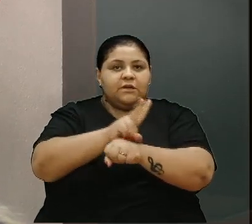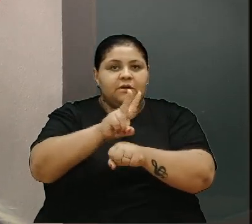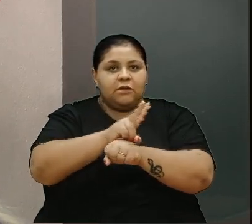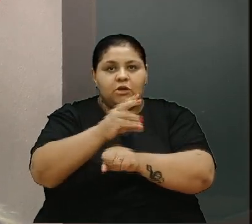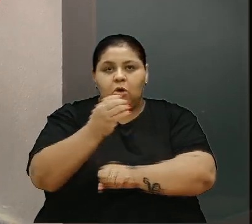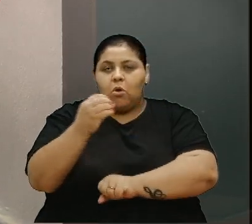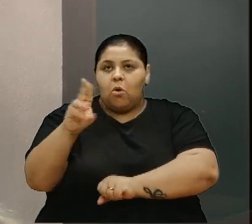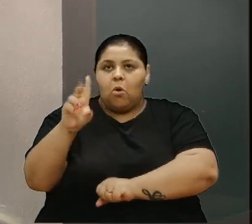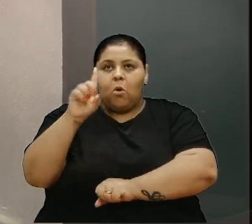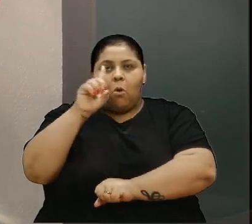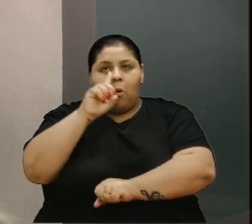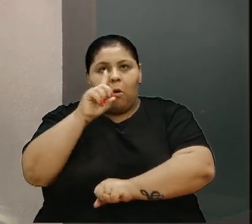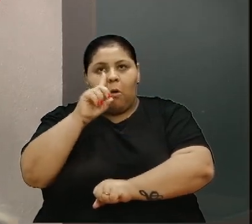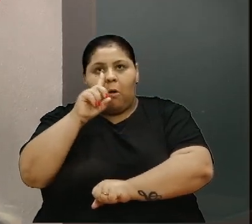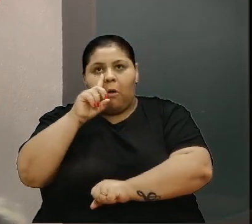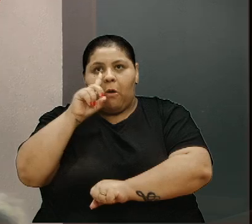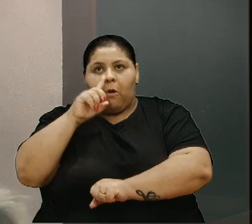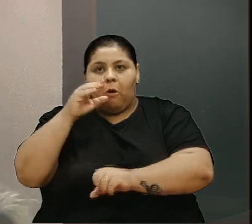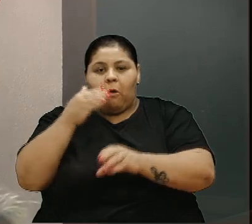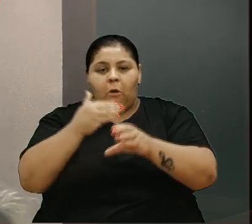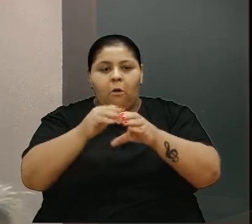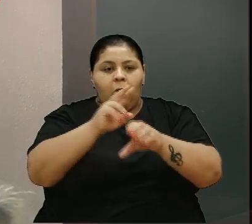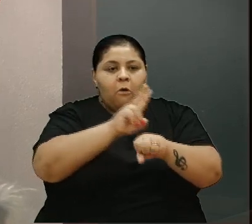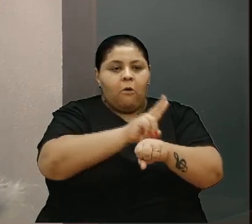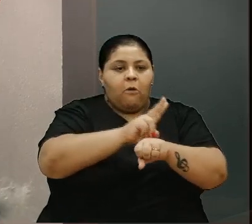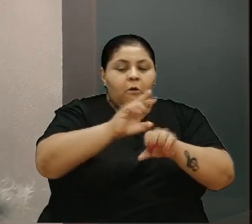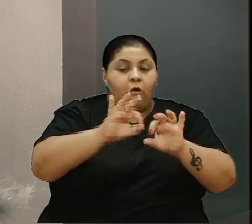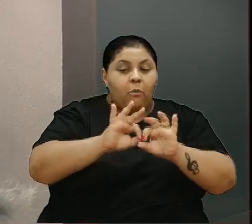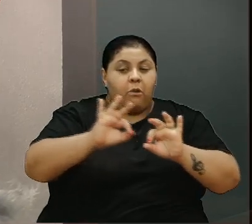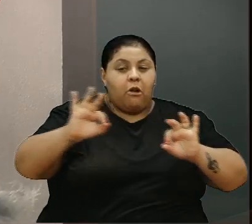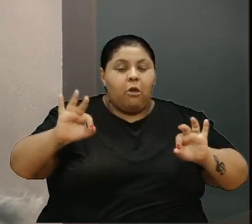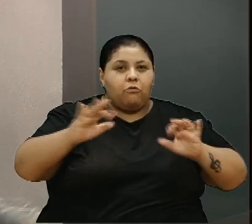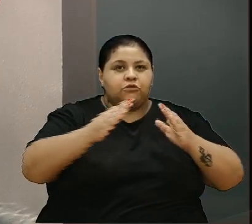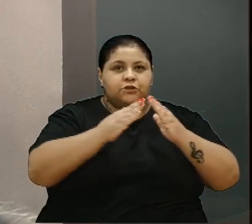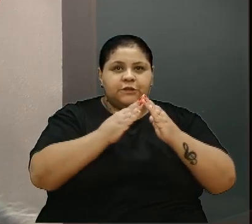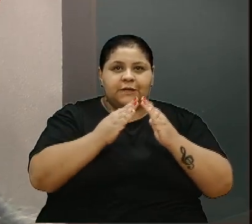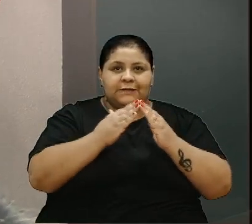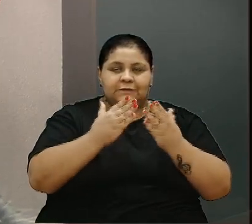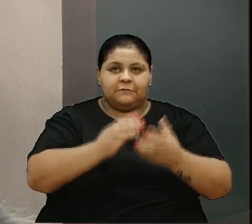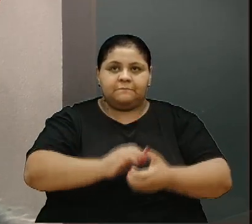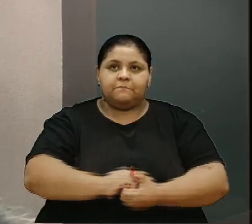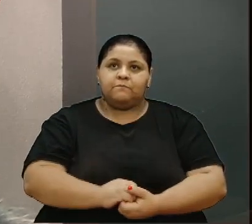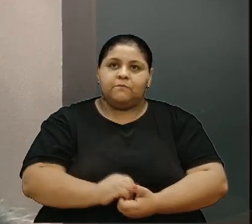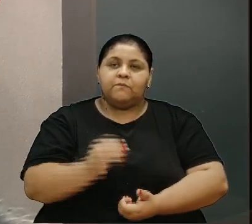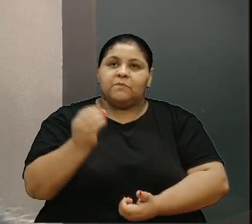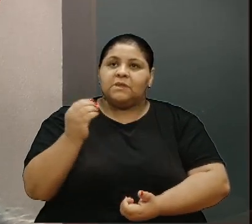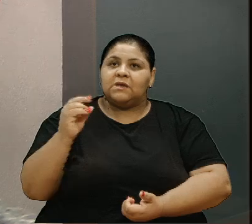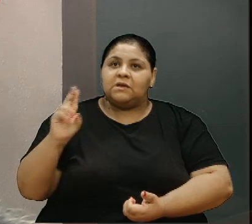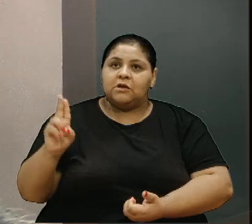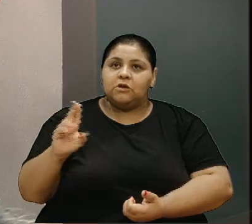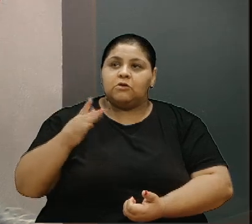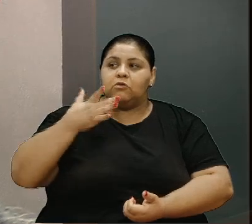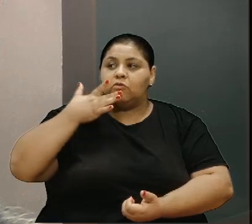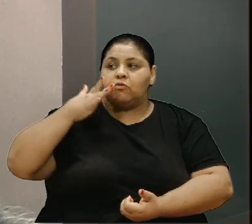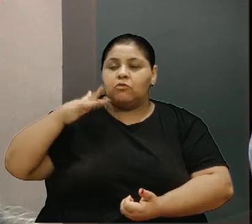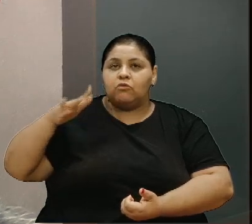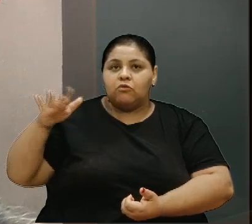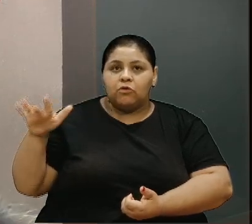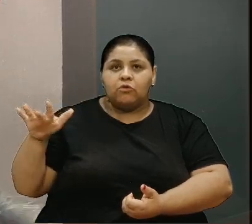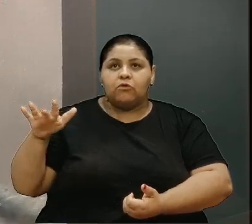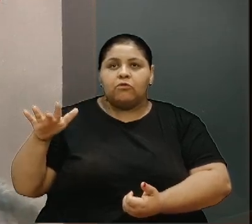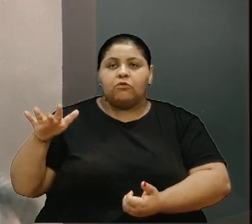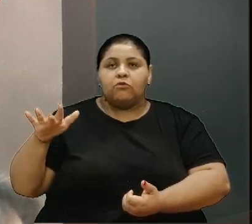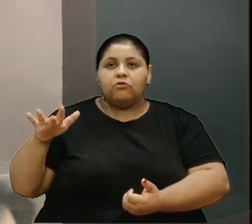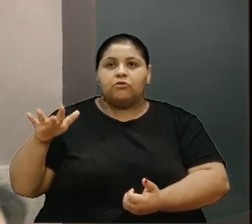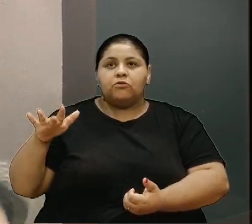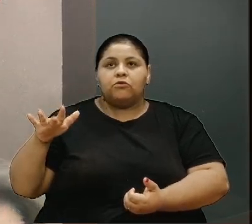das mães que receberam vagas longe das suas casas, ou das crianças de